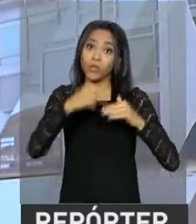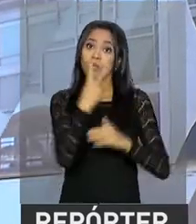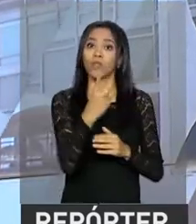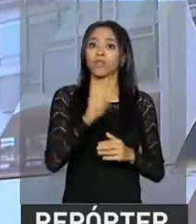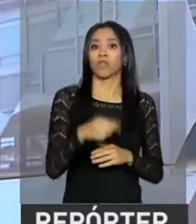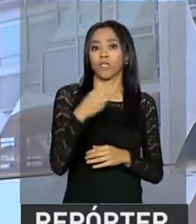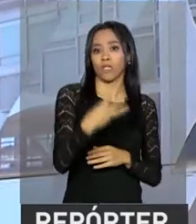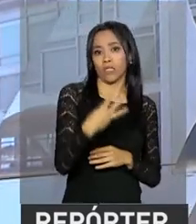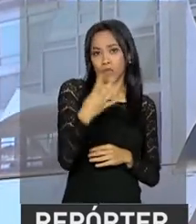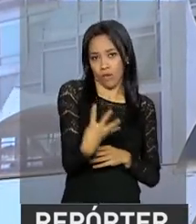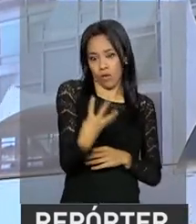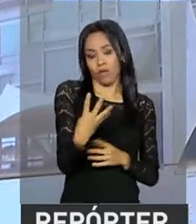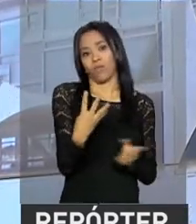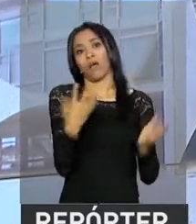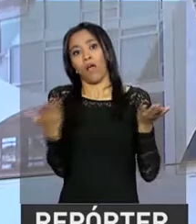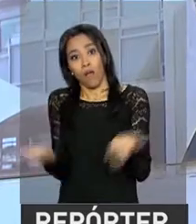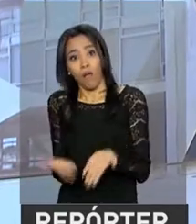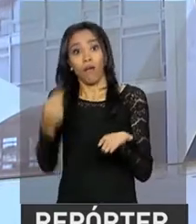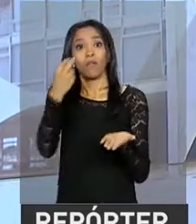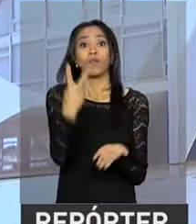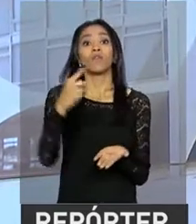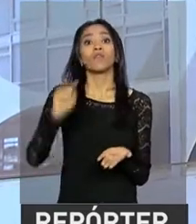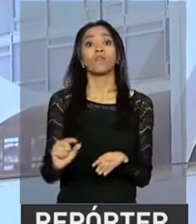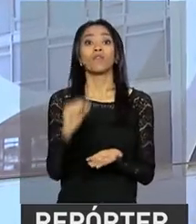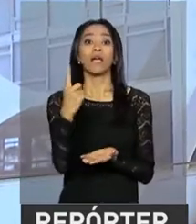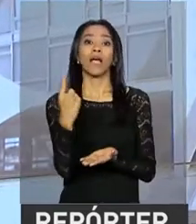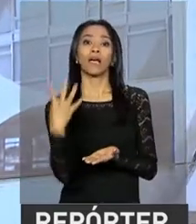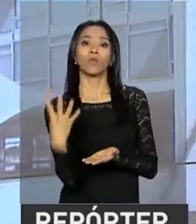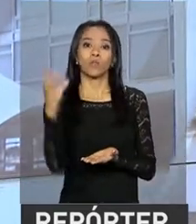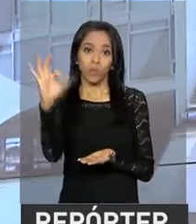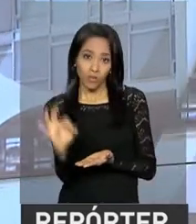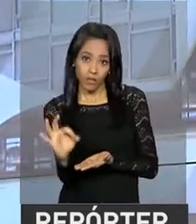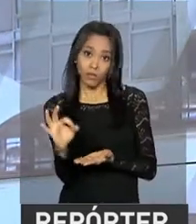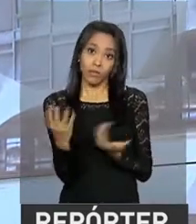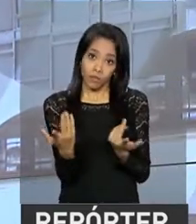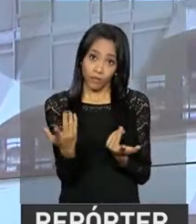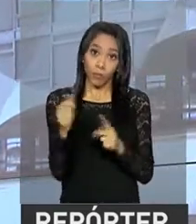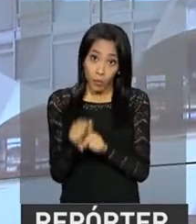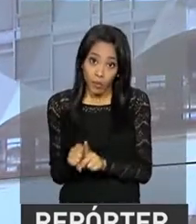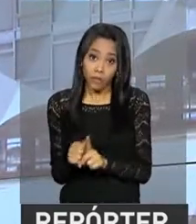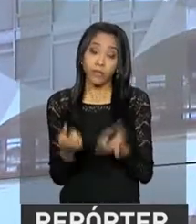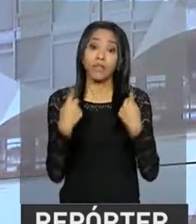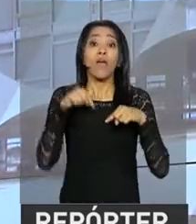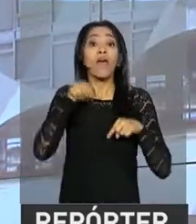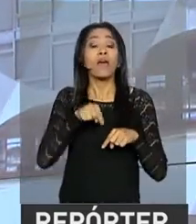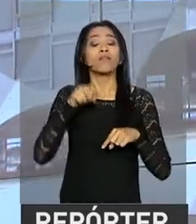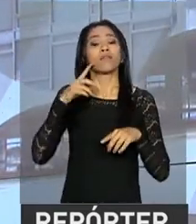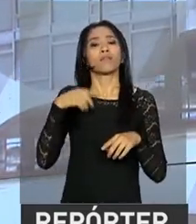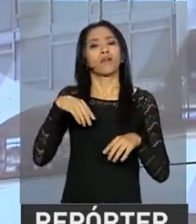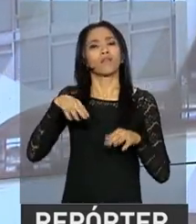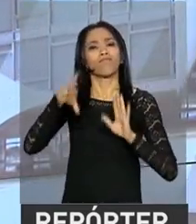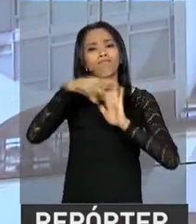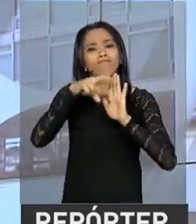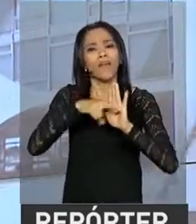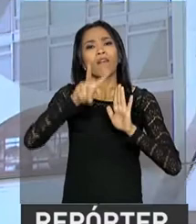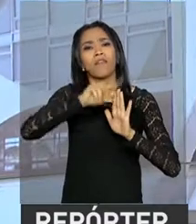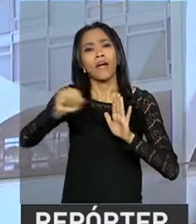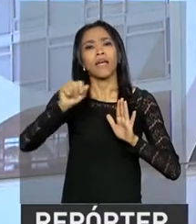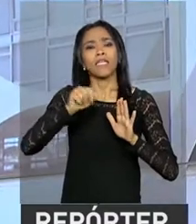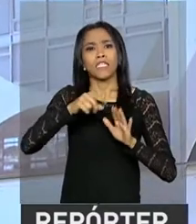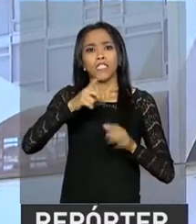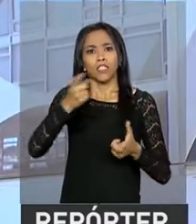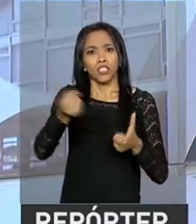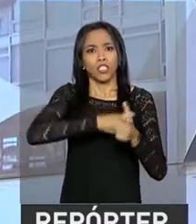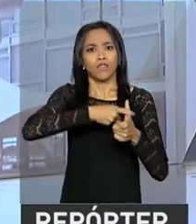para 2,14 por cento ao mês a medida vai permitir por exemplo a migração de dívidas mais